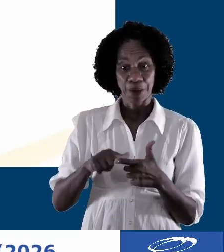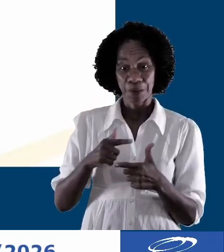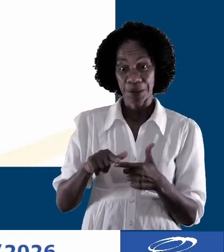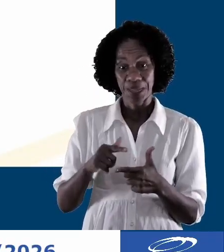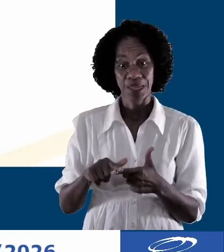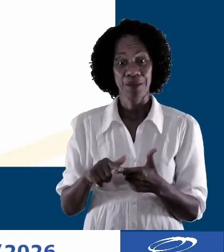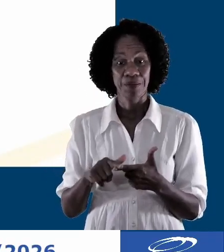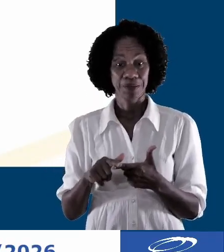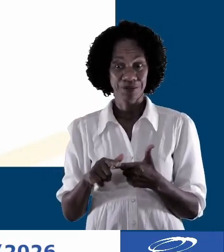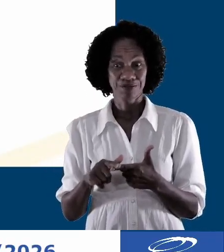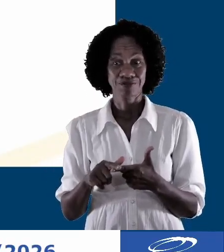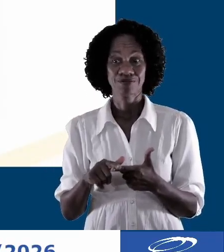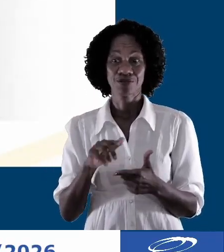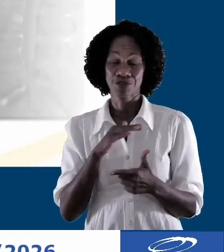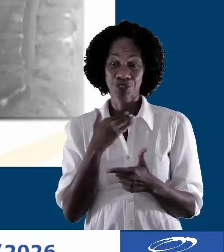capcioso.